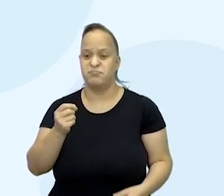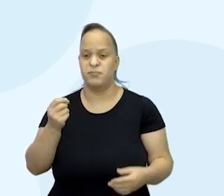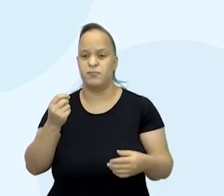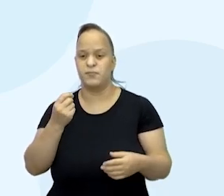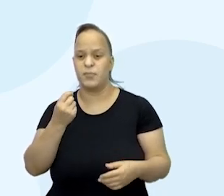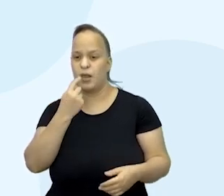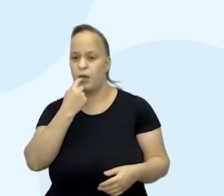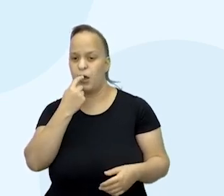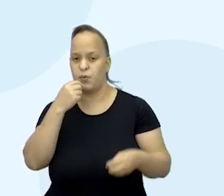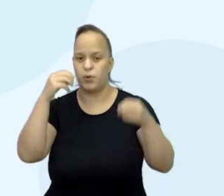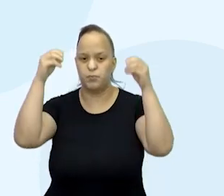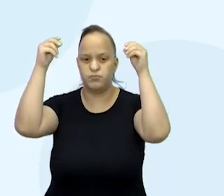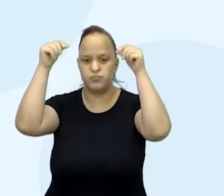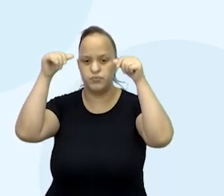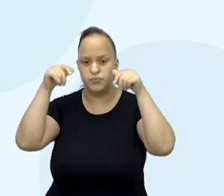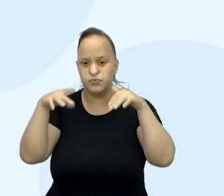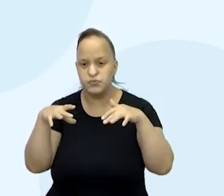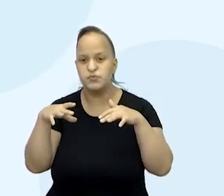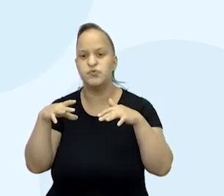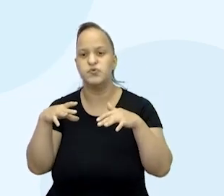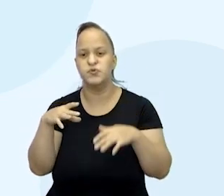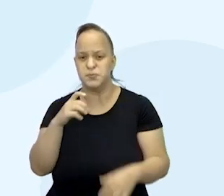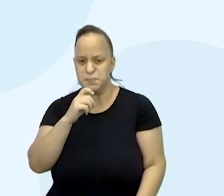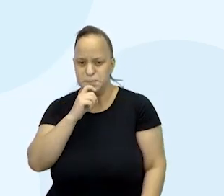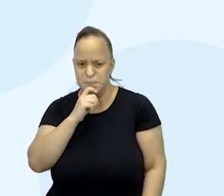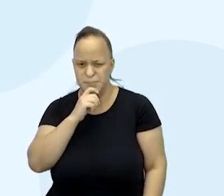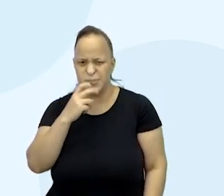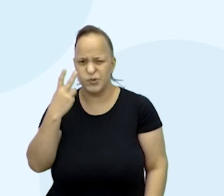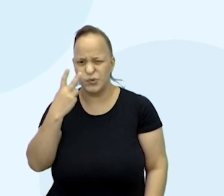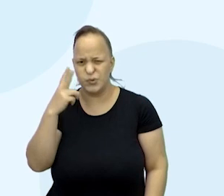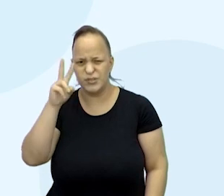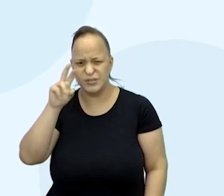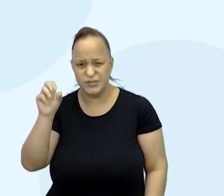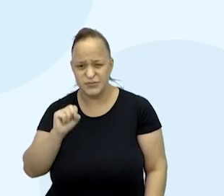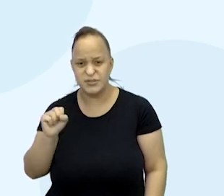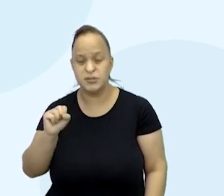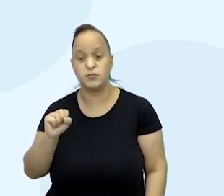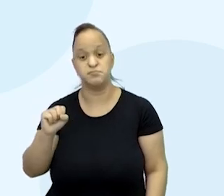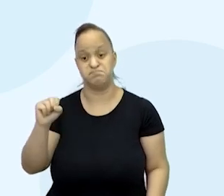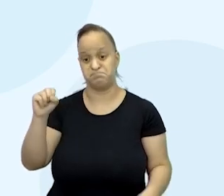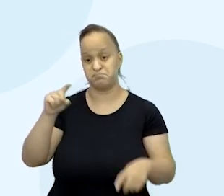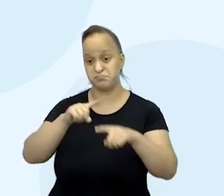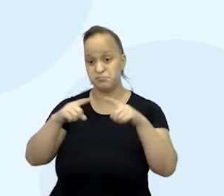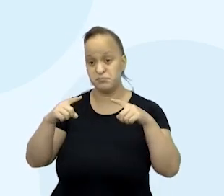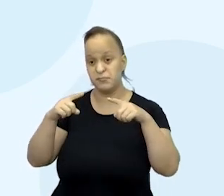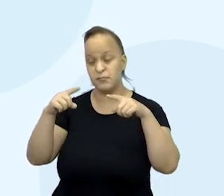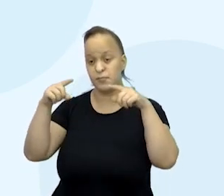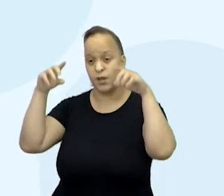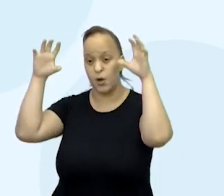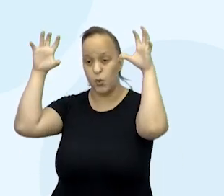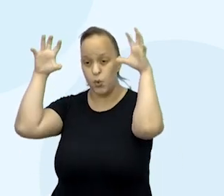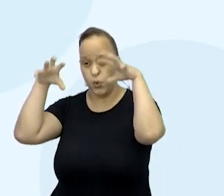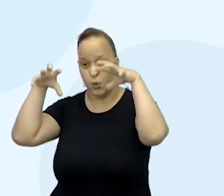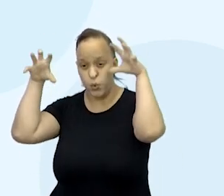verão, tá? Então ali está inverno duas vezes, mas é secos e quentes,